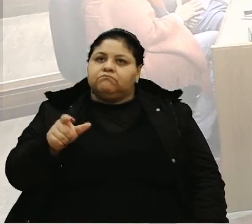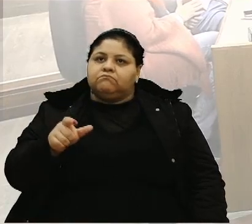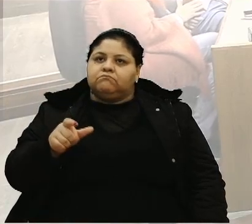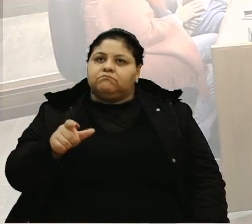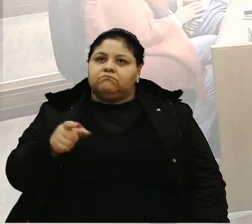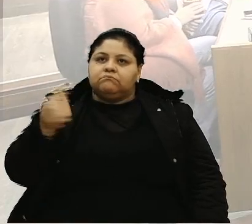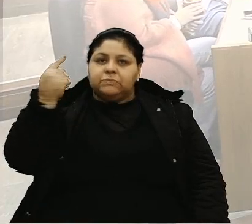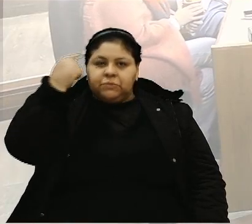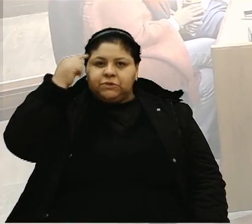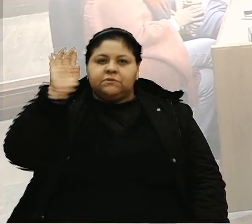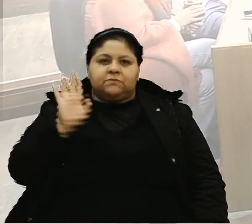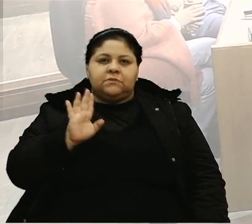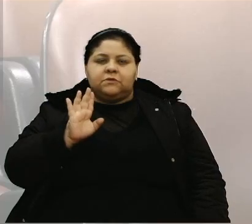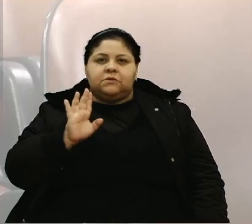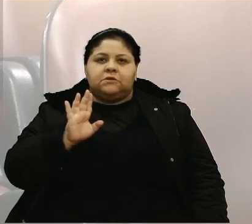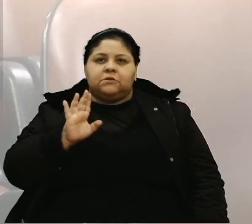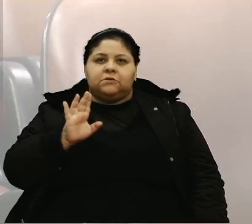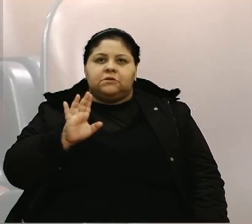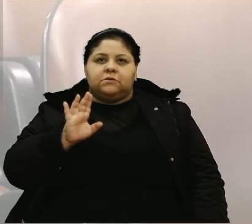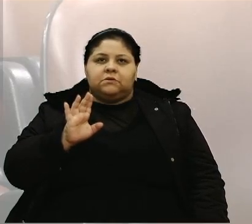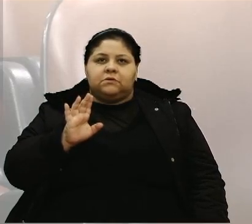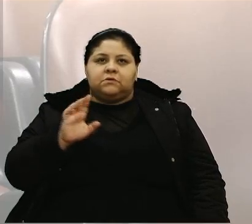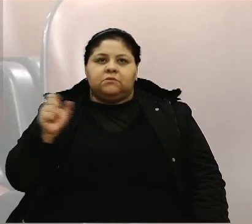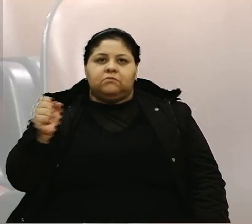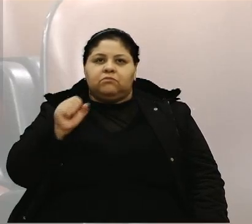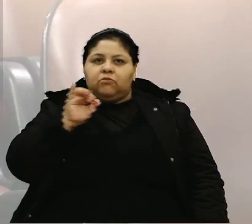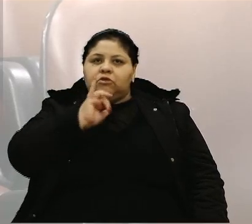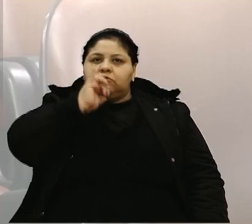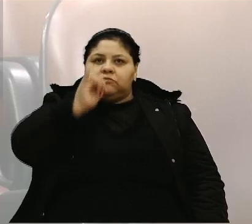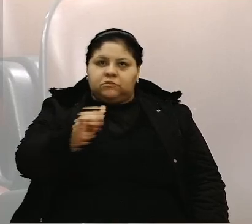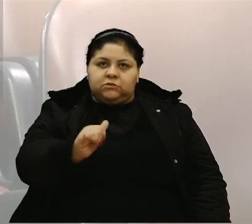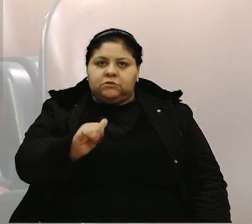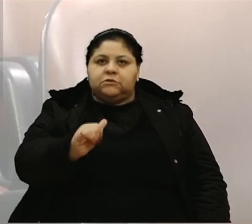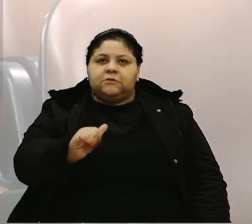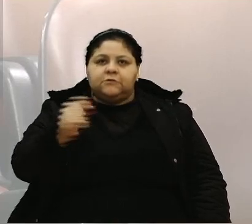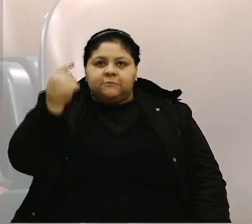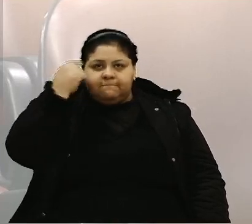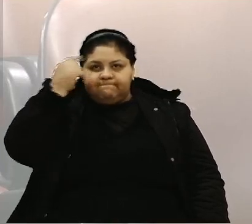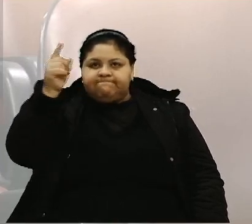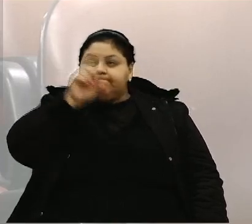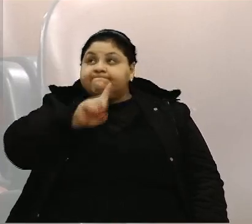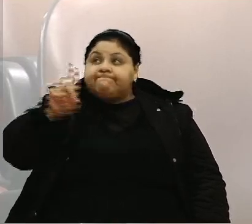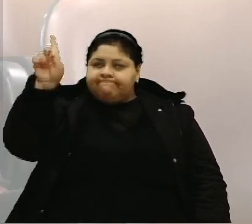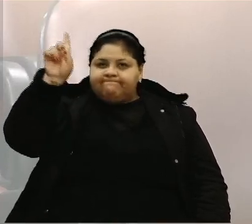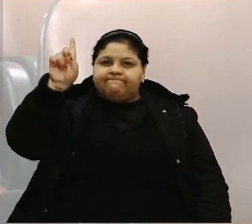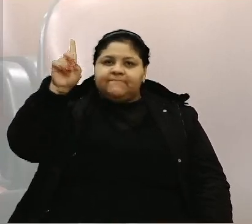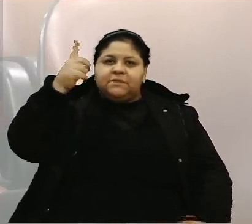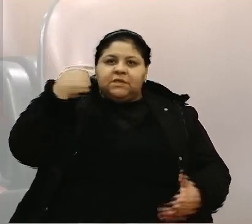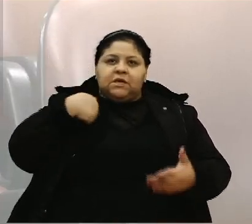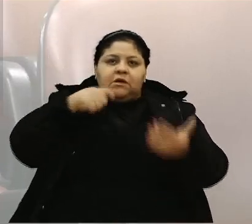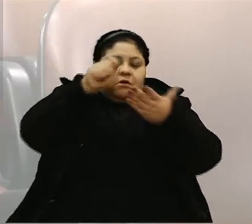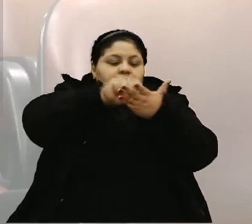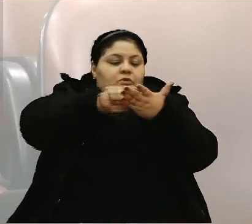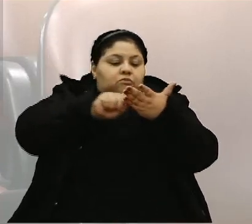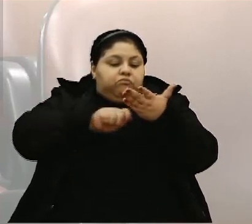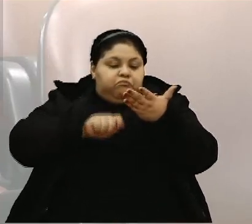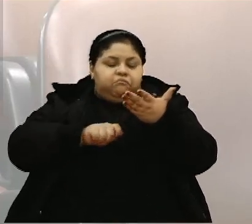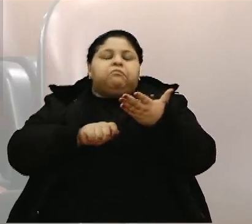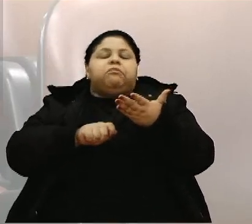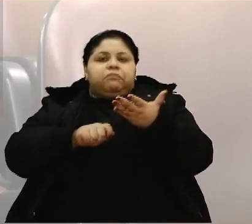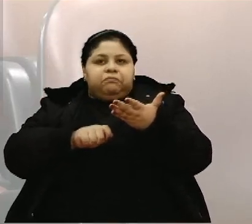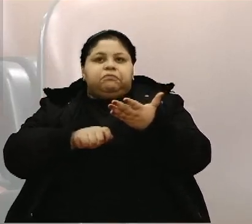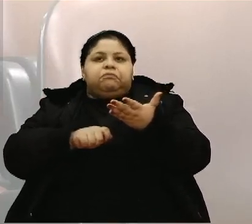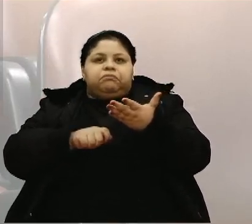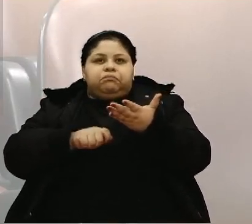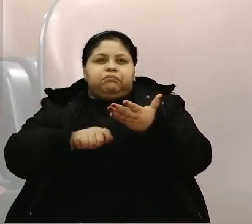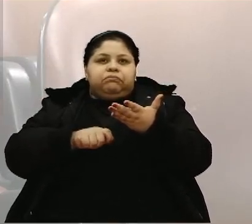ideia. A ideia é brilhante, posso te dizer que é uma ideia de Deus. Eu estava anotando aqui, dizendo que isso aí é uma ideia de Deus,